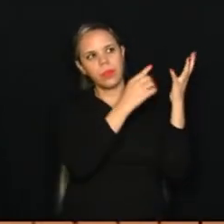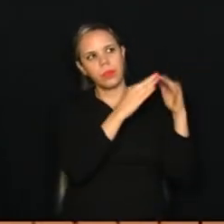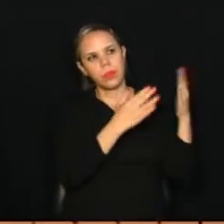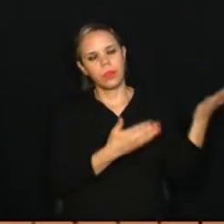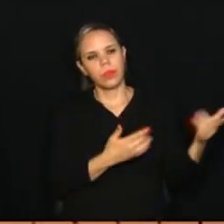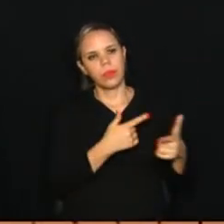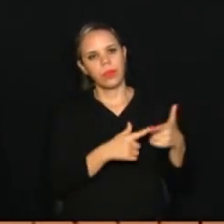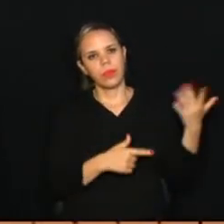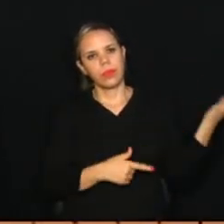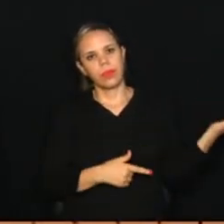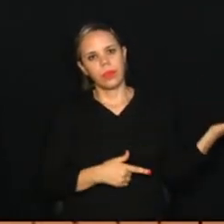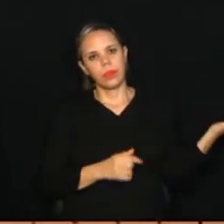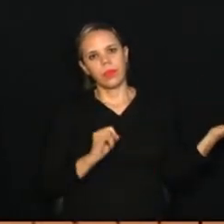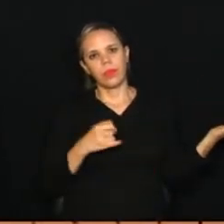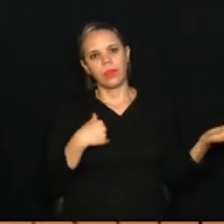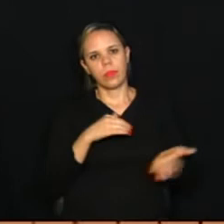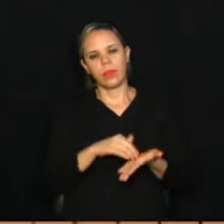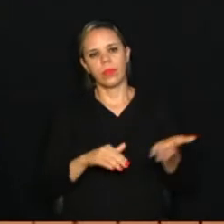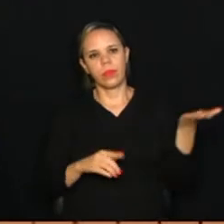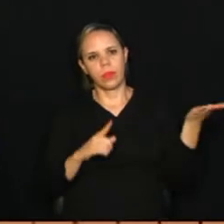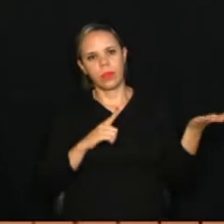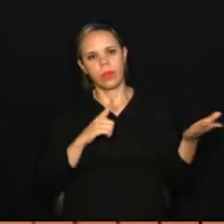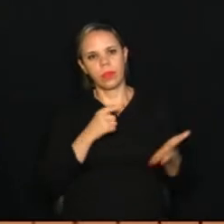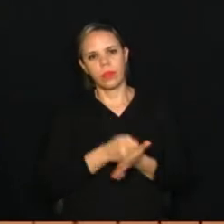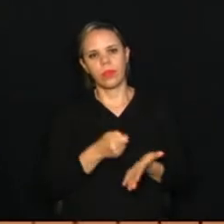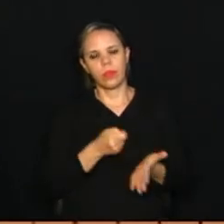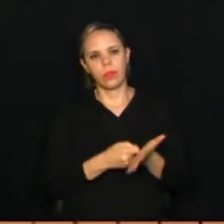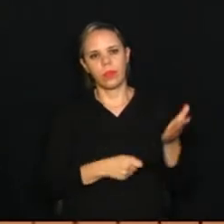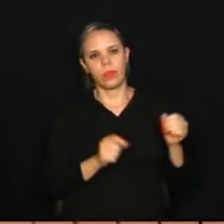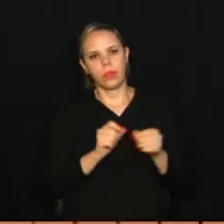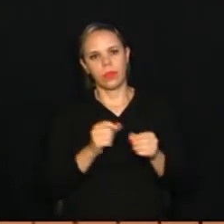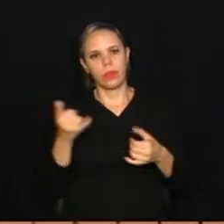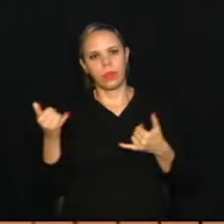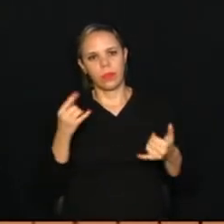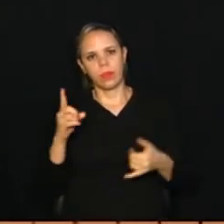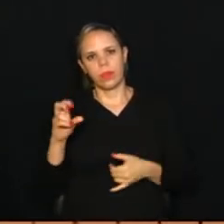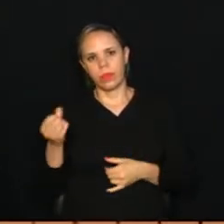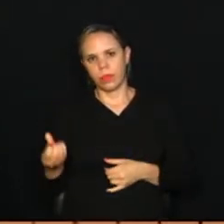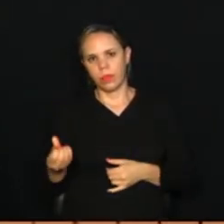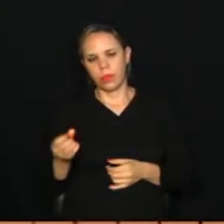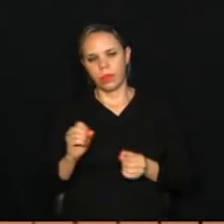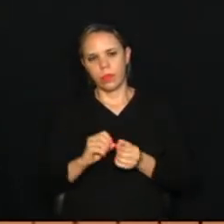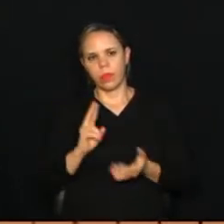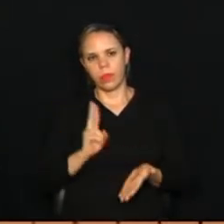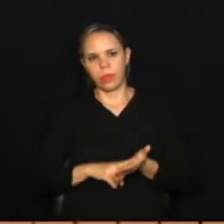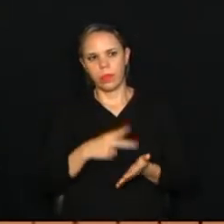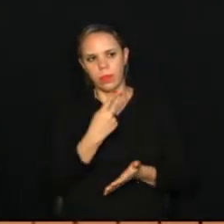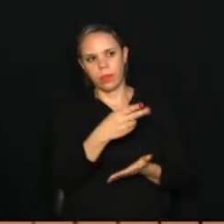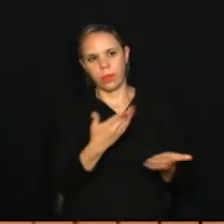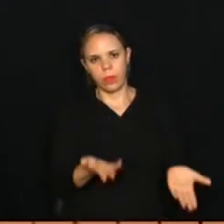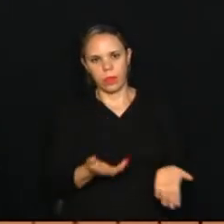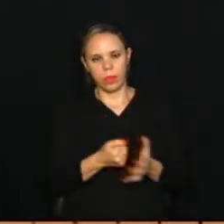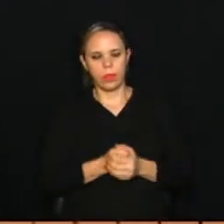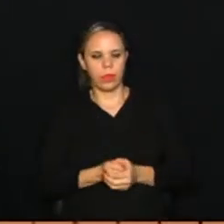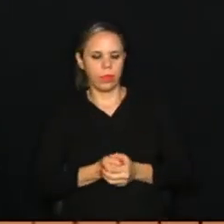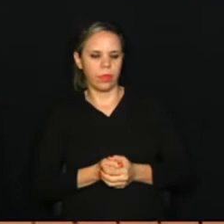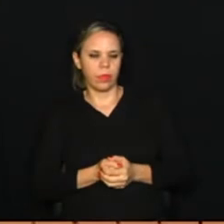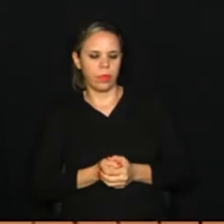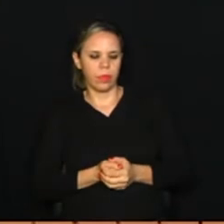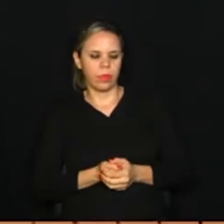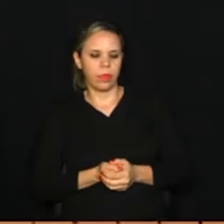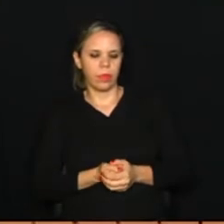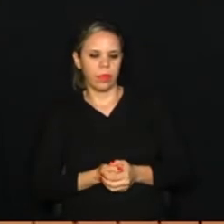tipo como se o gabinete tivesse a obrigação de ligar no 56, fazer o protocolo para ele e tudo